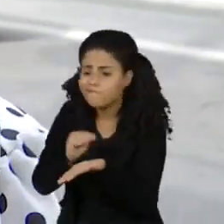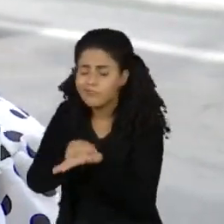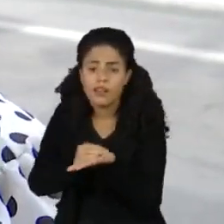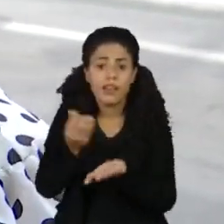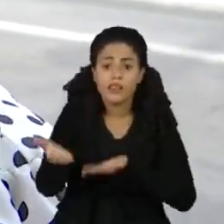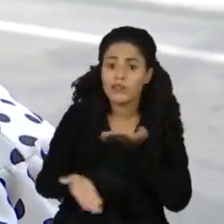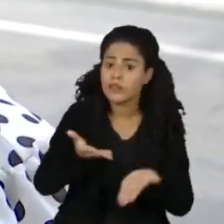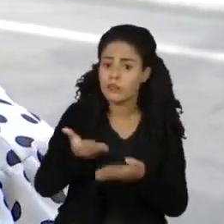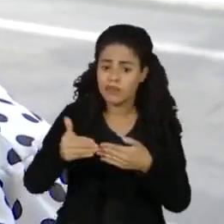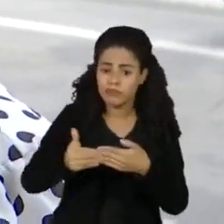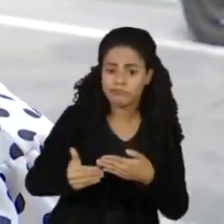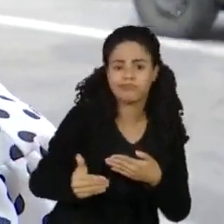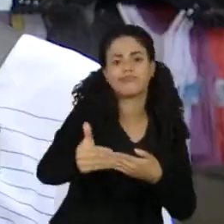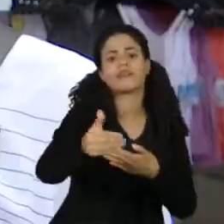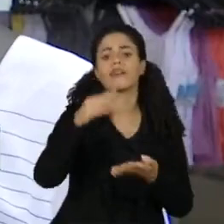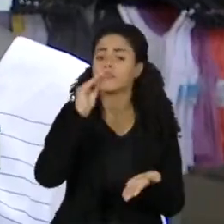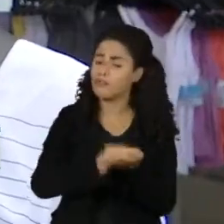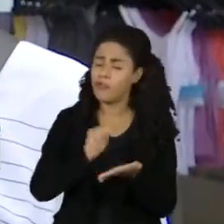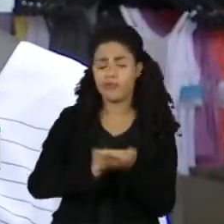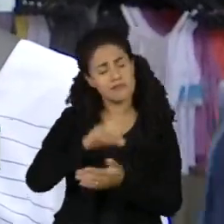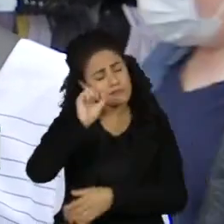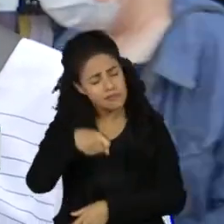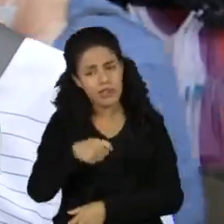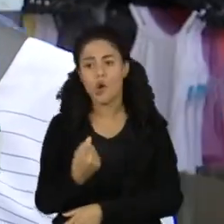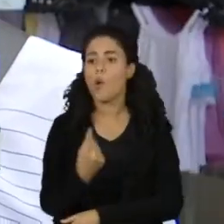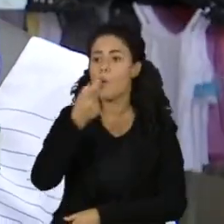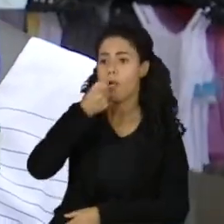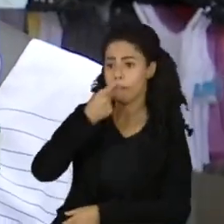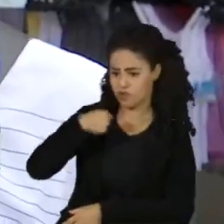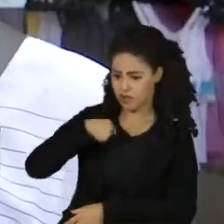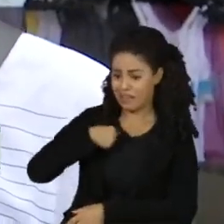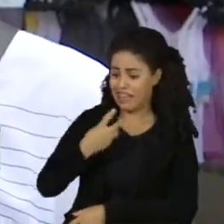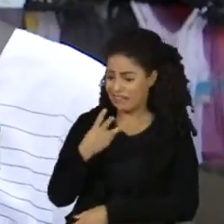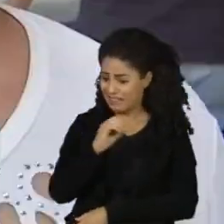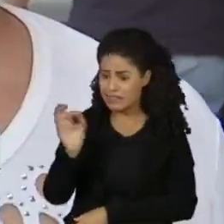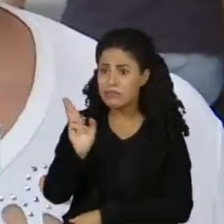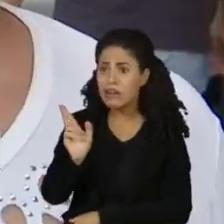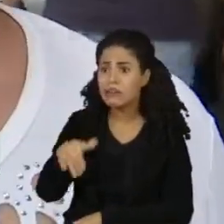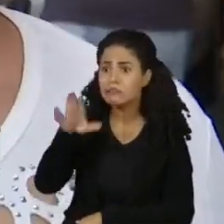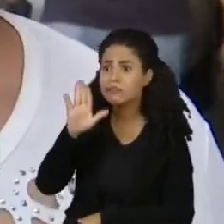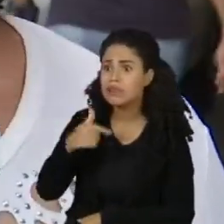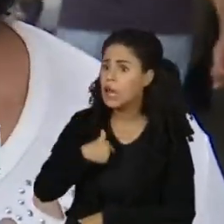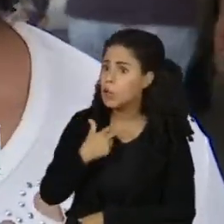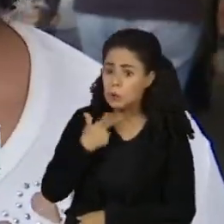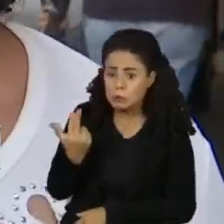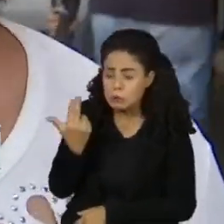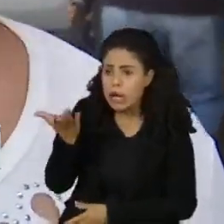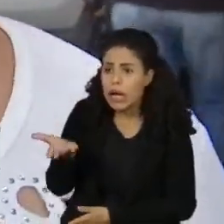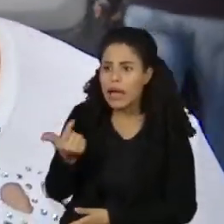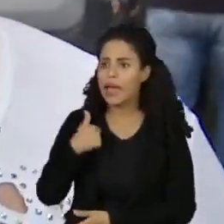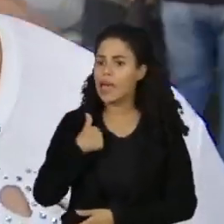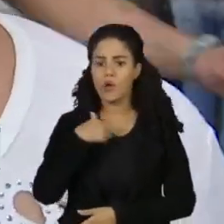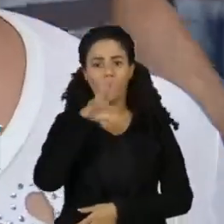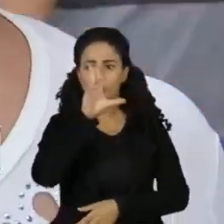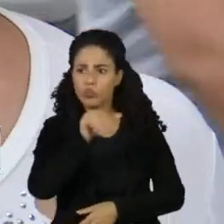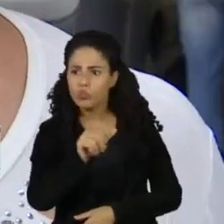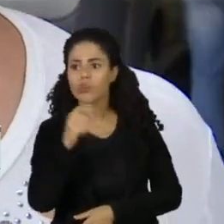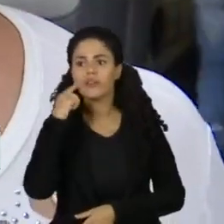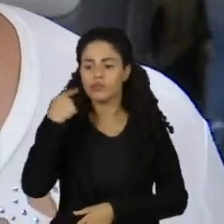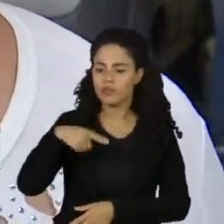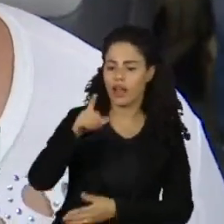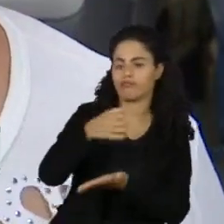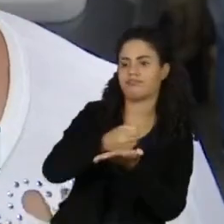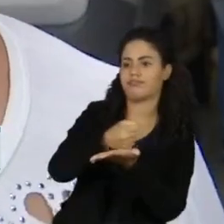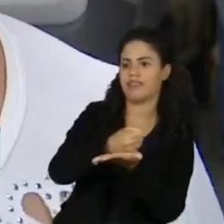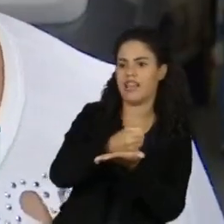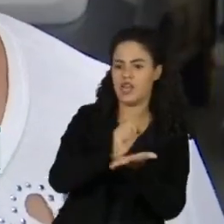tratamento prolongado, então faz falta. Um remédio que eu tomo custa mais de 300 reais. Eu quase nunca pego no posto, eu vou direto na